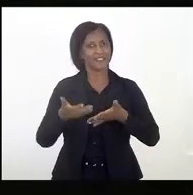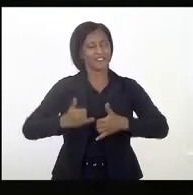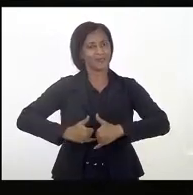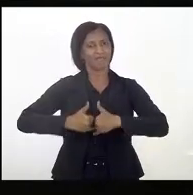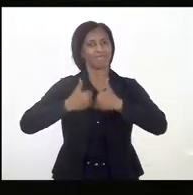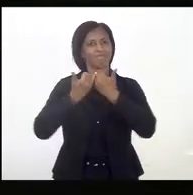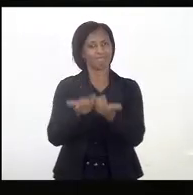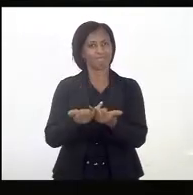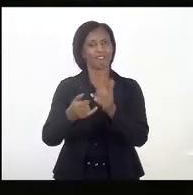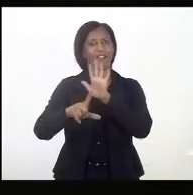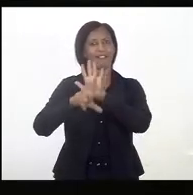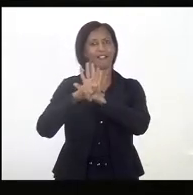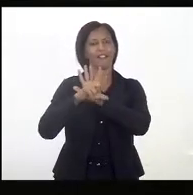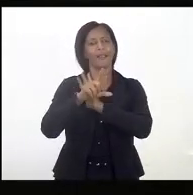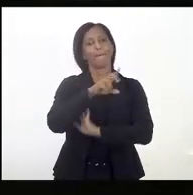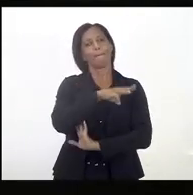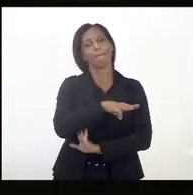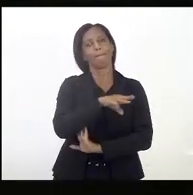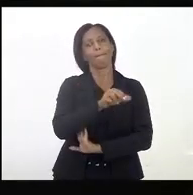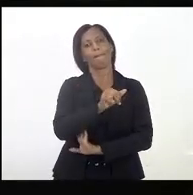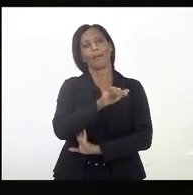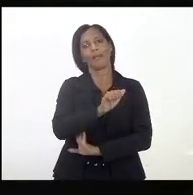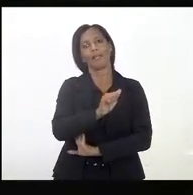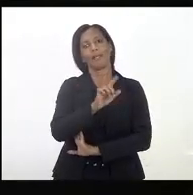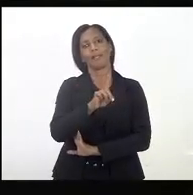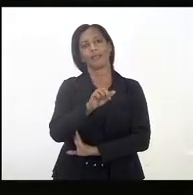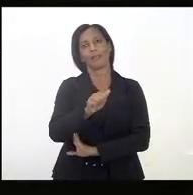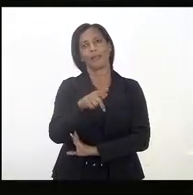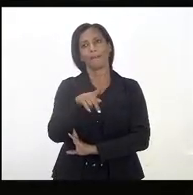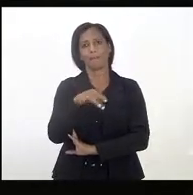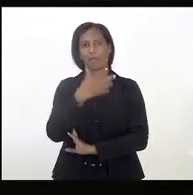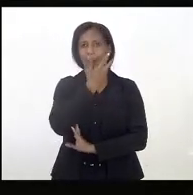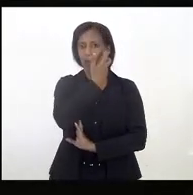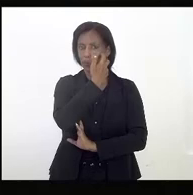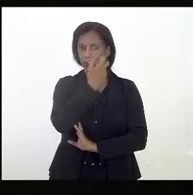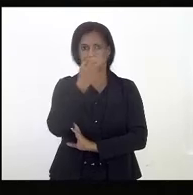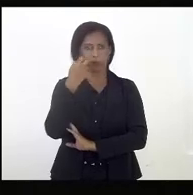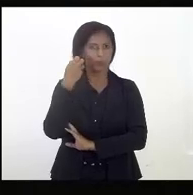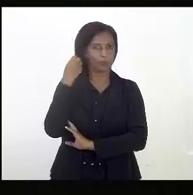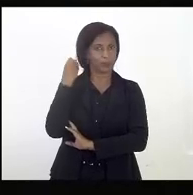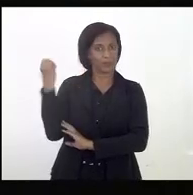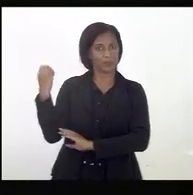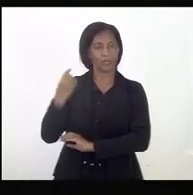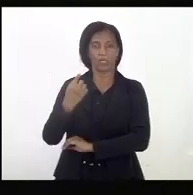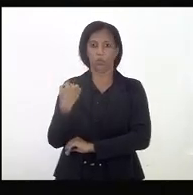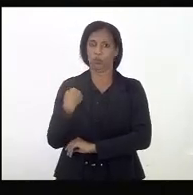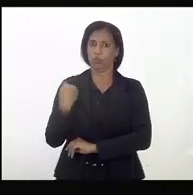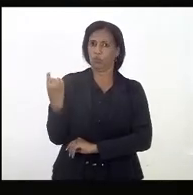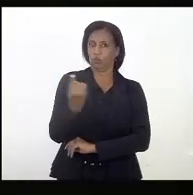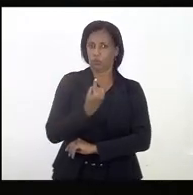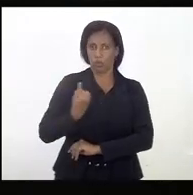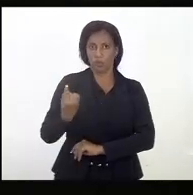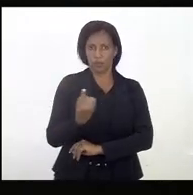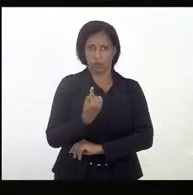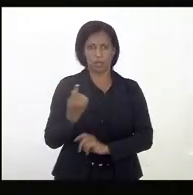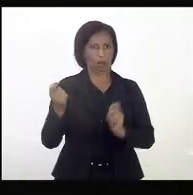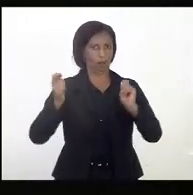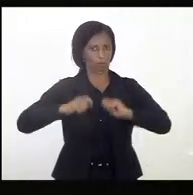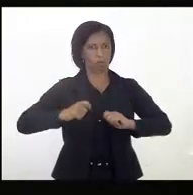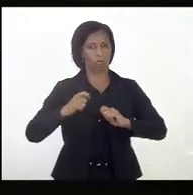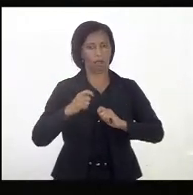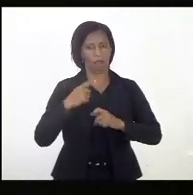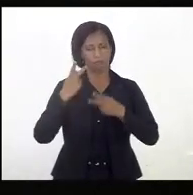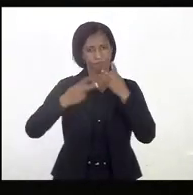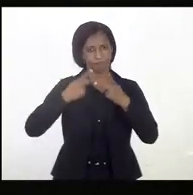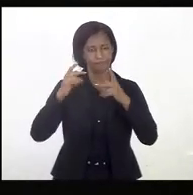aniversário da Lei Maria da Penha eu vou tirar um pouco aqui como eu estou sozinha eu acho que dá para a gente